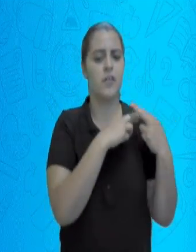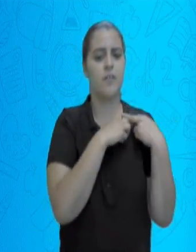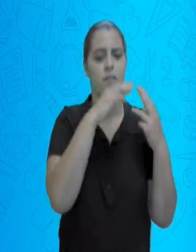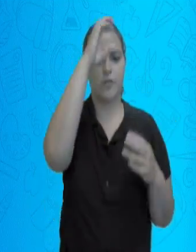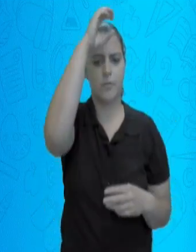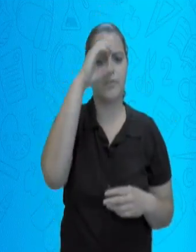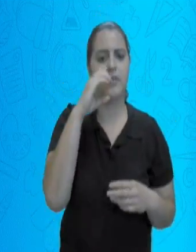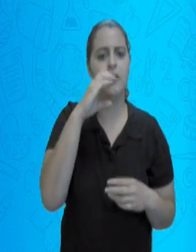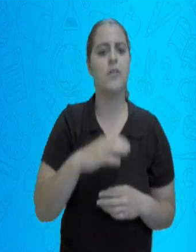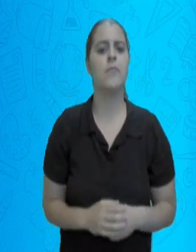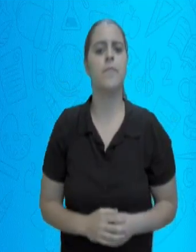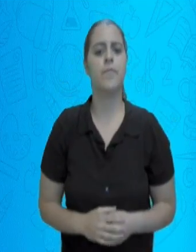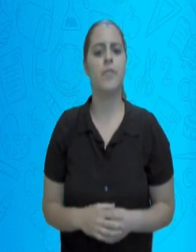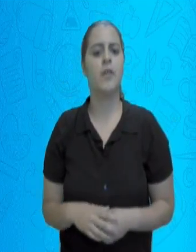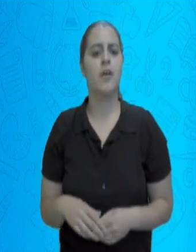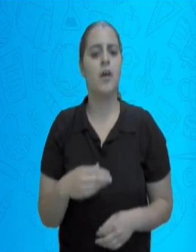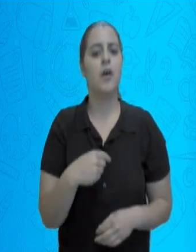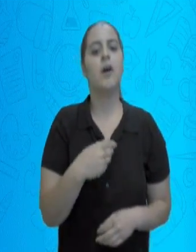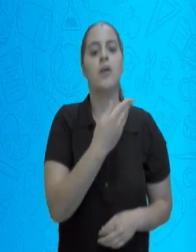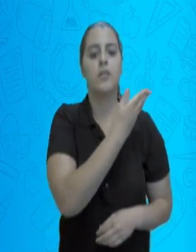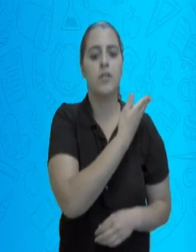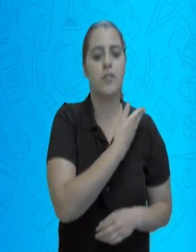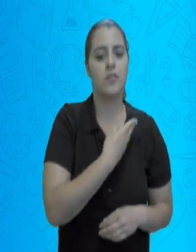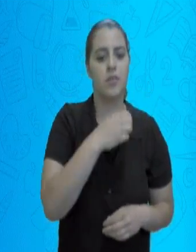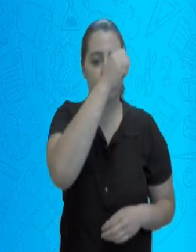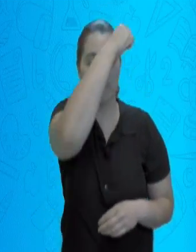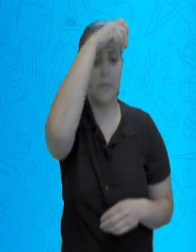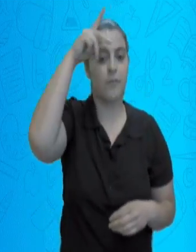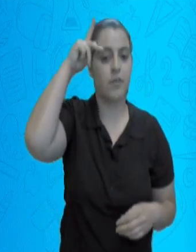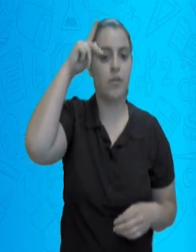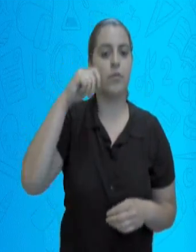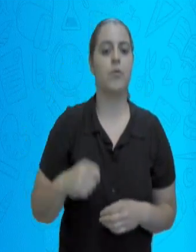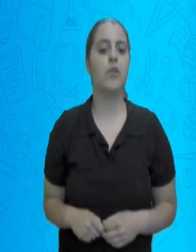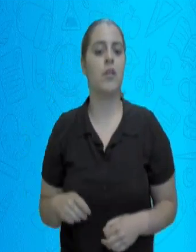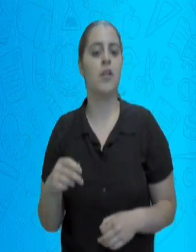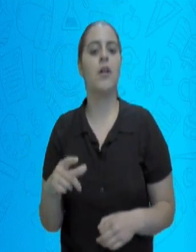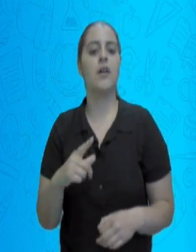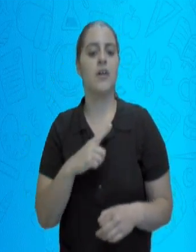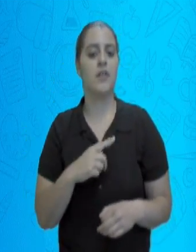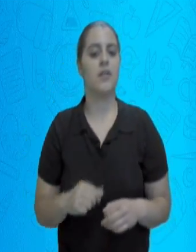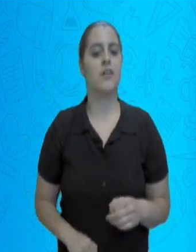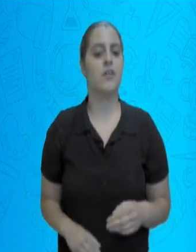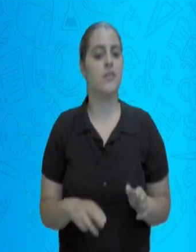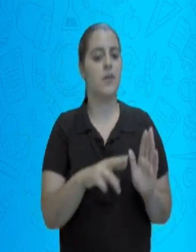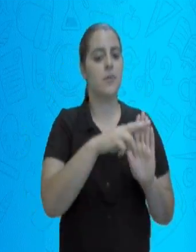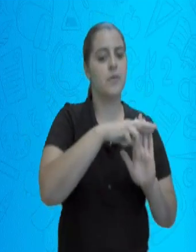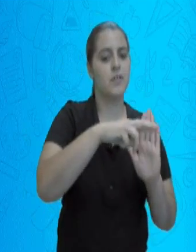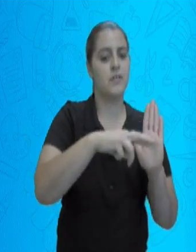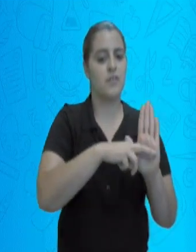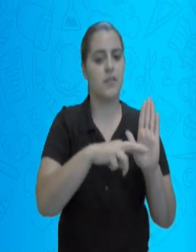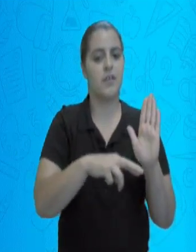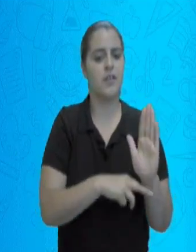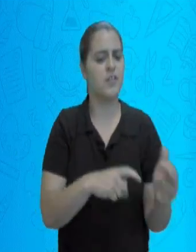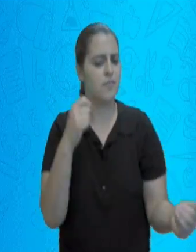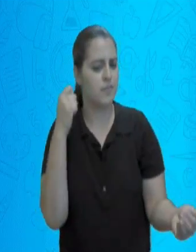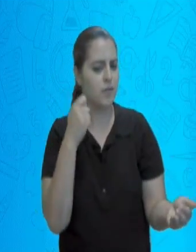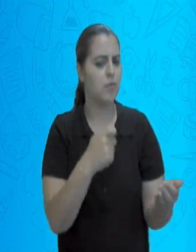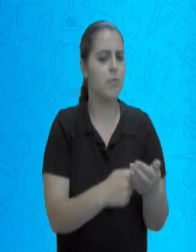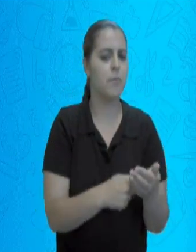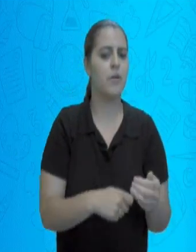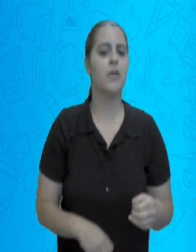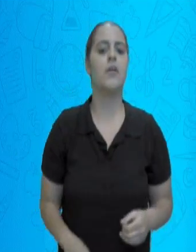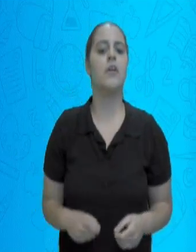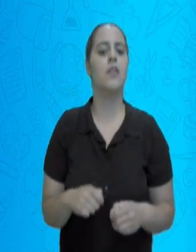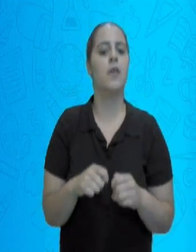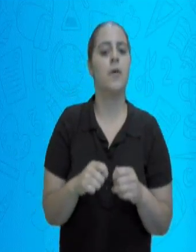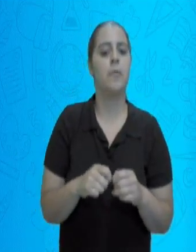cidadão? Então, a nossa prefeitura, ela tem algumas regras que precisam ser cumpridas para